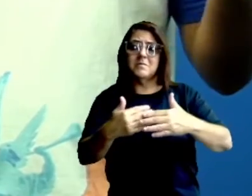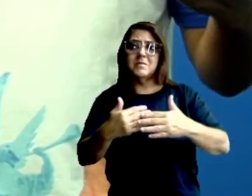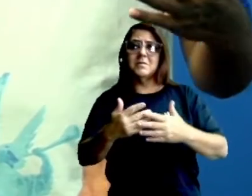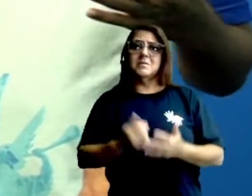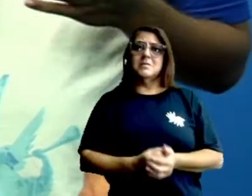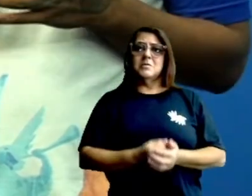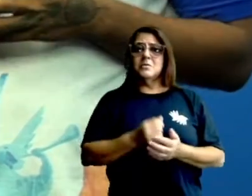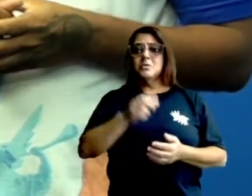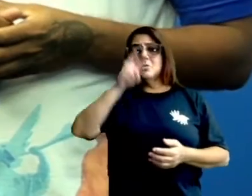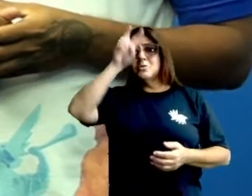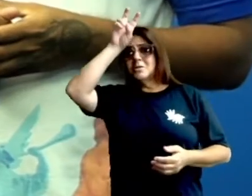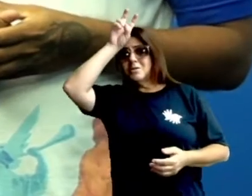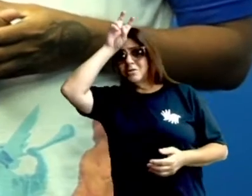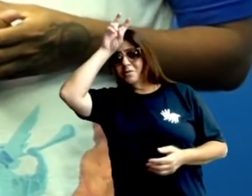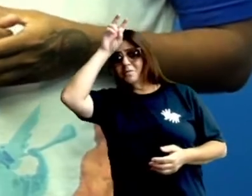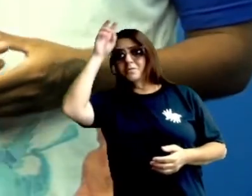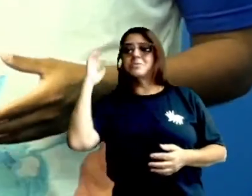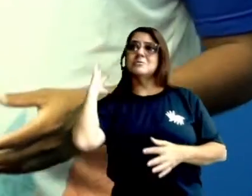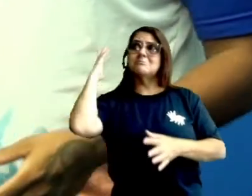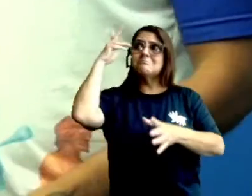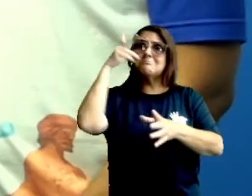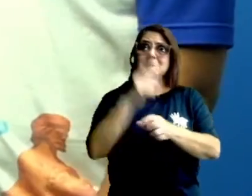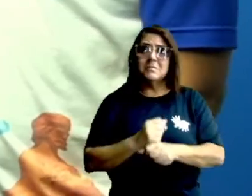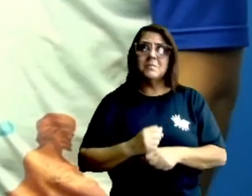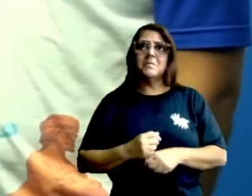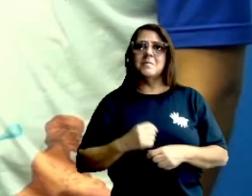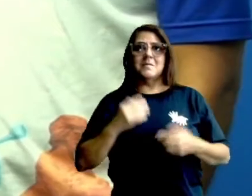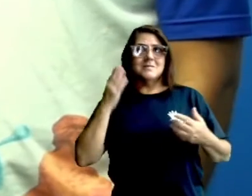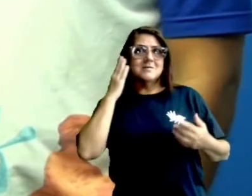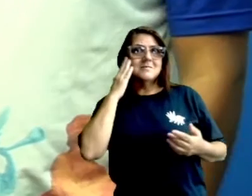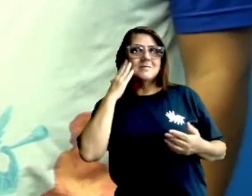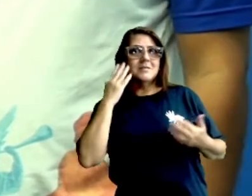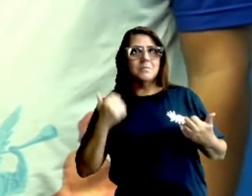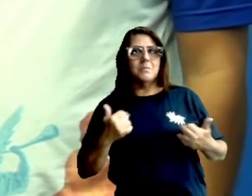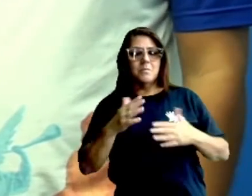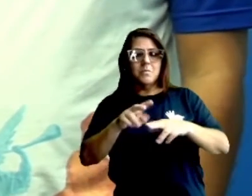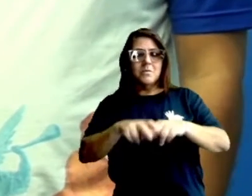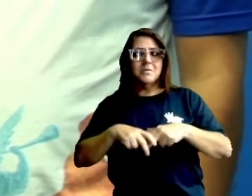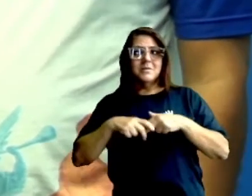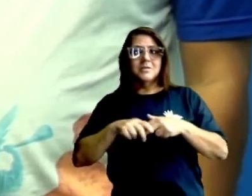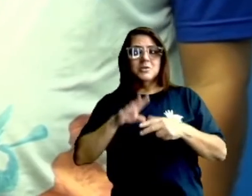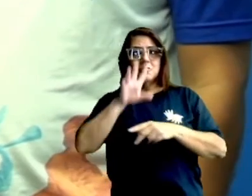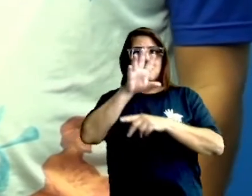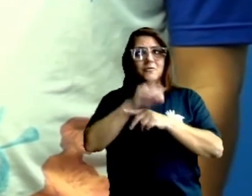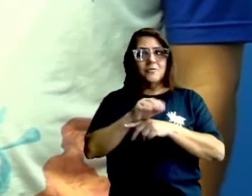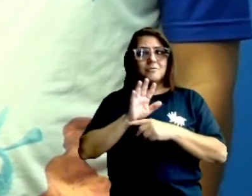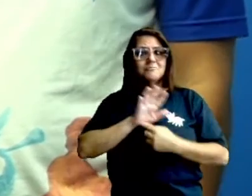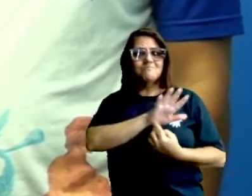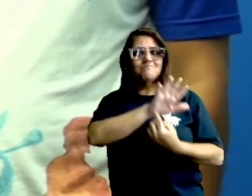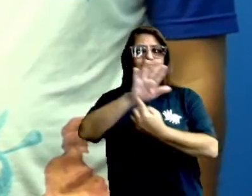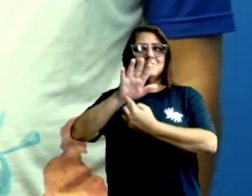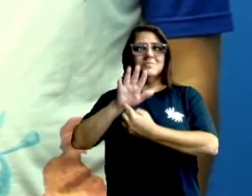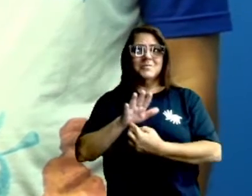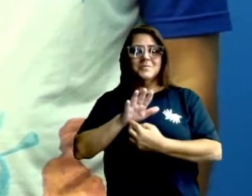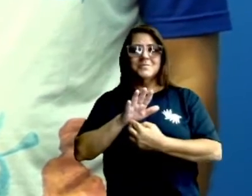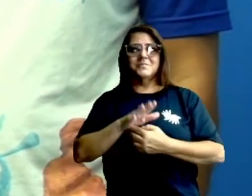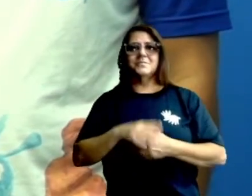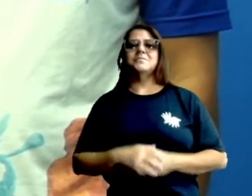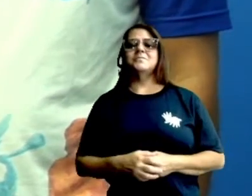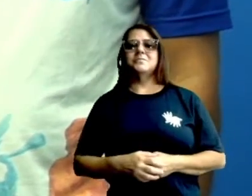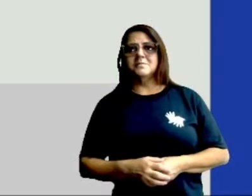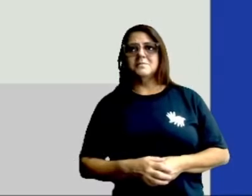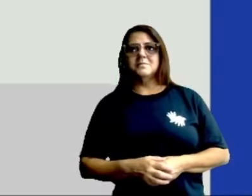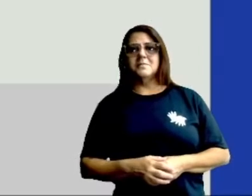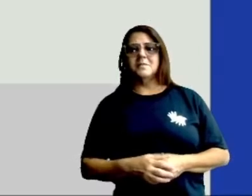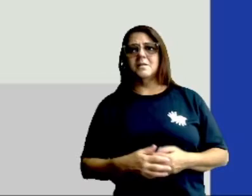egípcia ao longo do tempo certo então por isso que logo de frente eu Trago essa fotografia para vocês